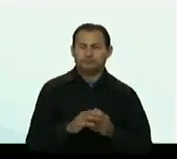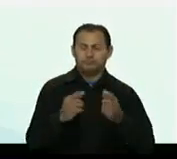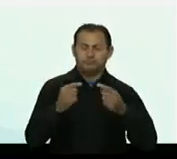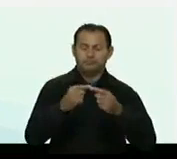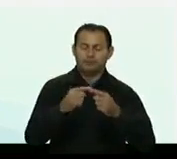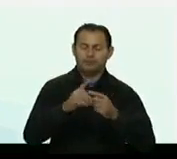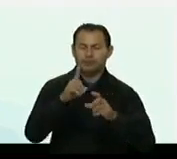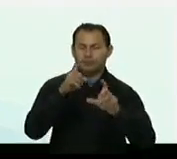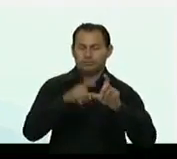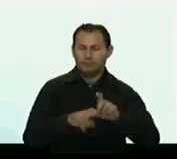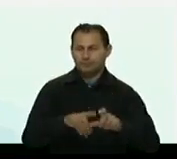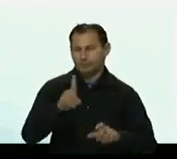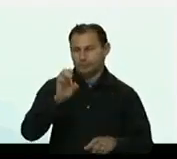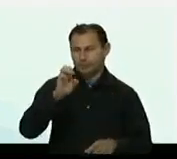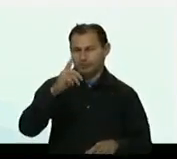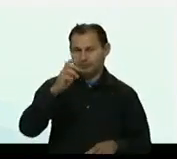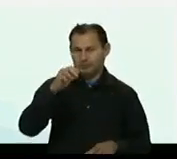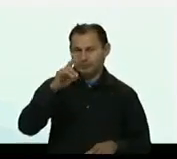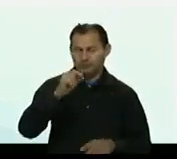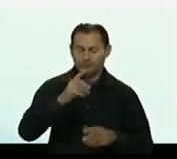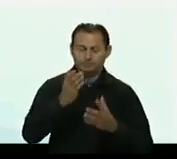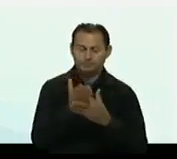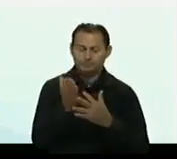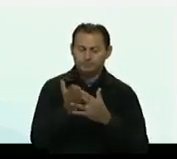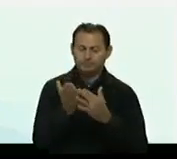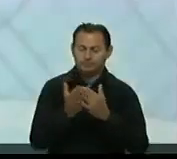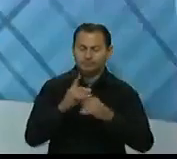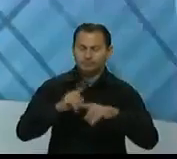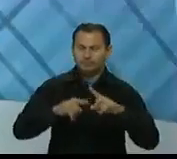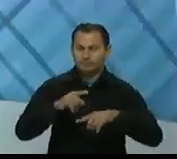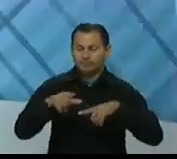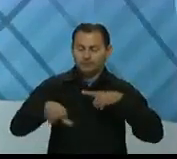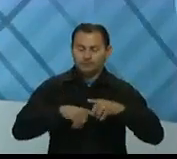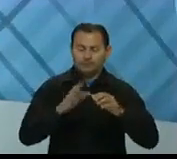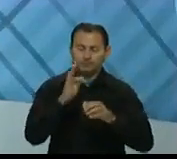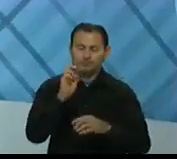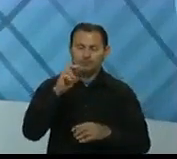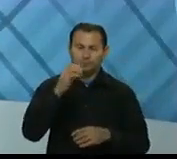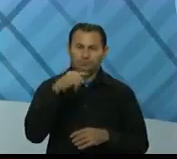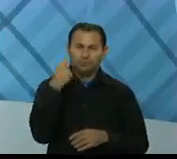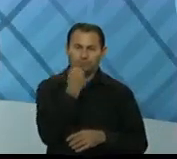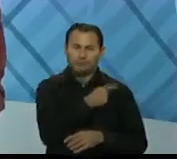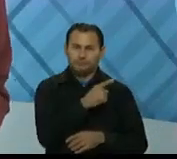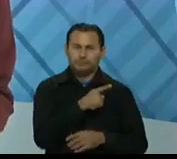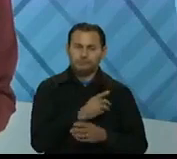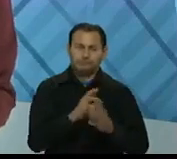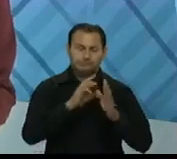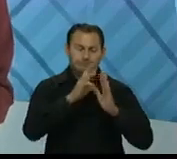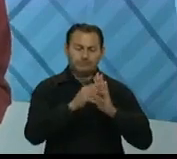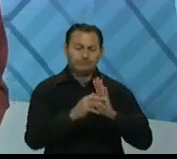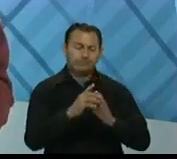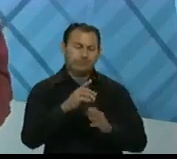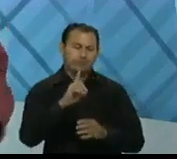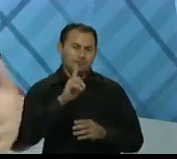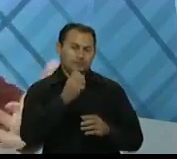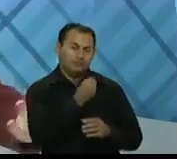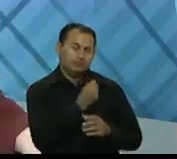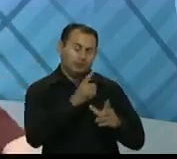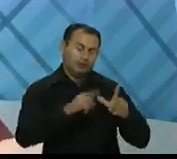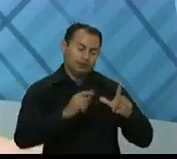de dependência entre elementos. Quando nós trabalhamos com funções, nós temos as variáveis dependentes